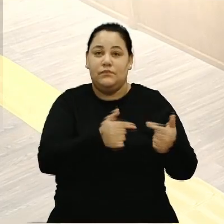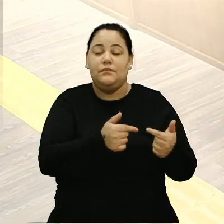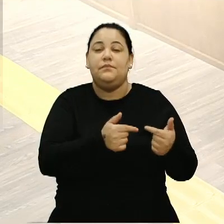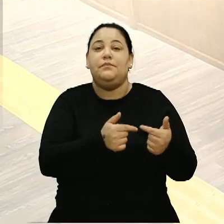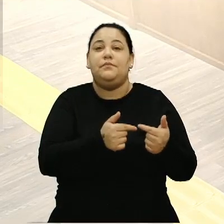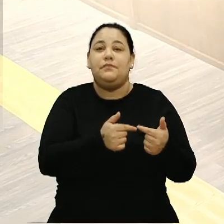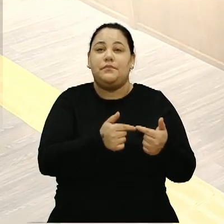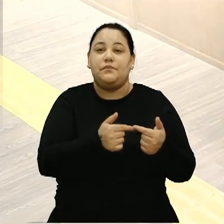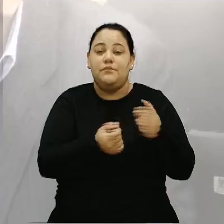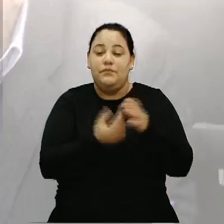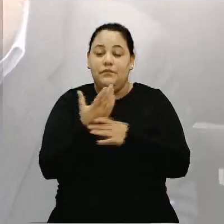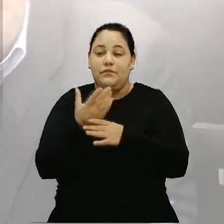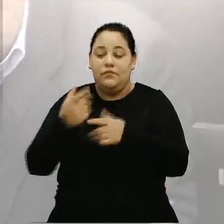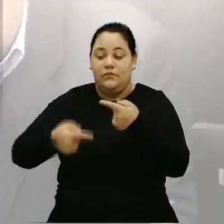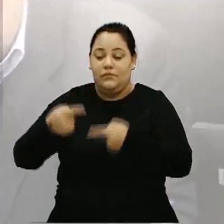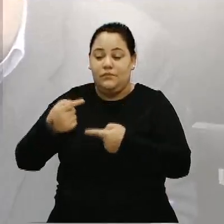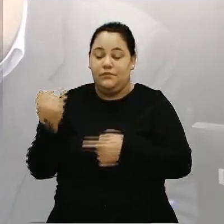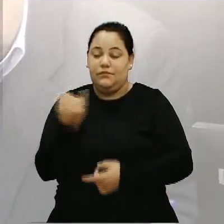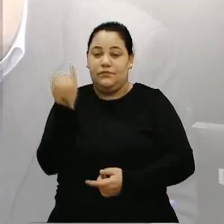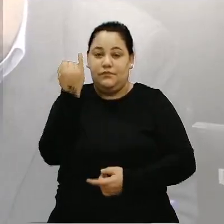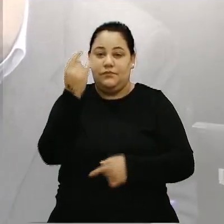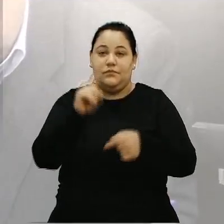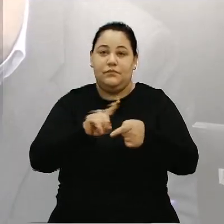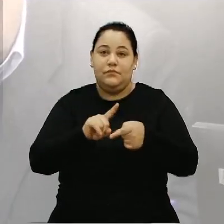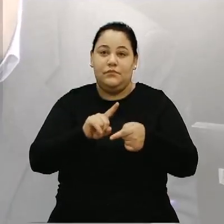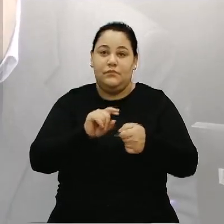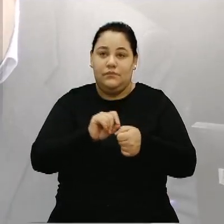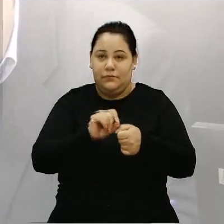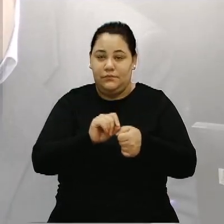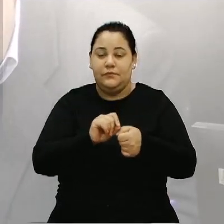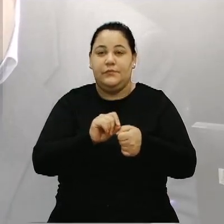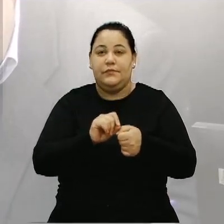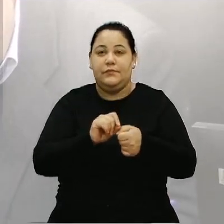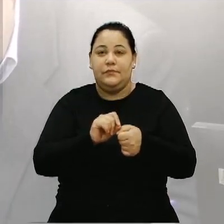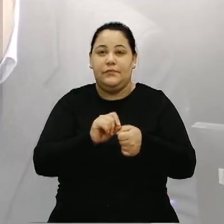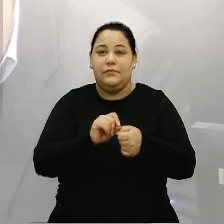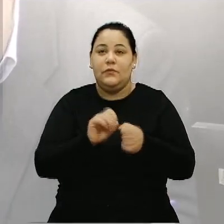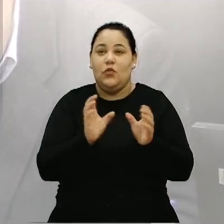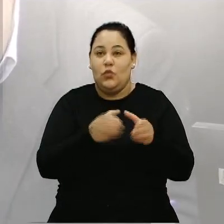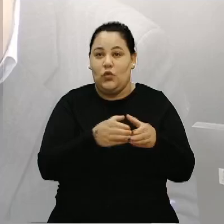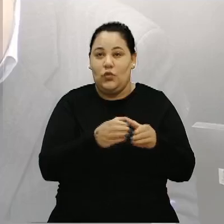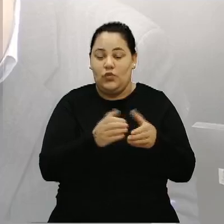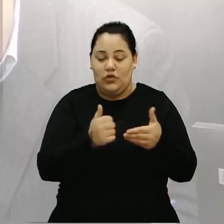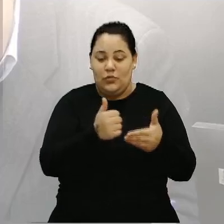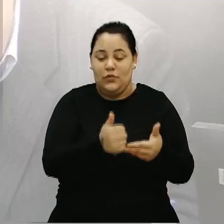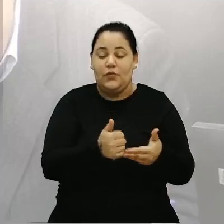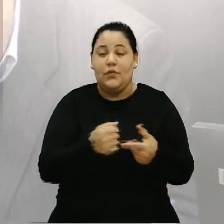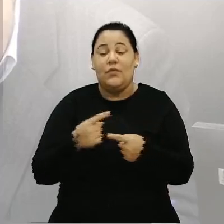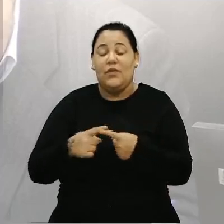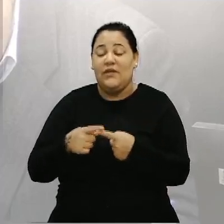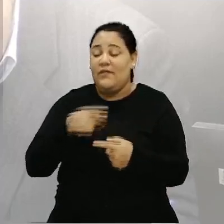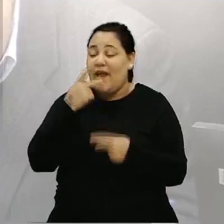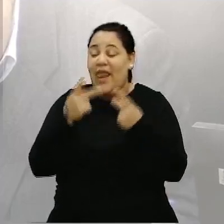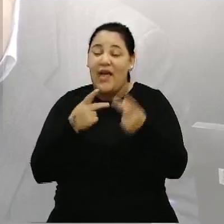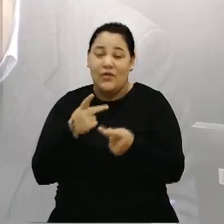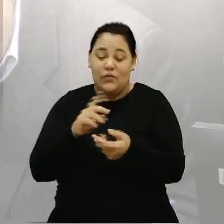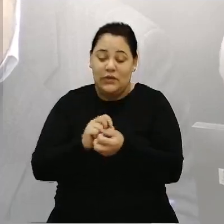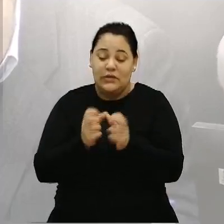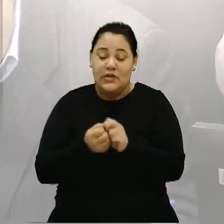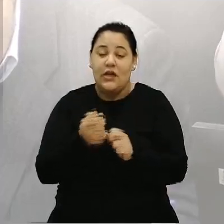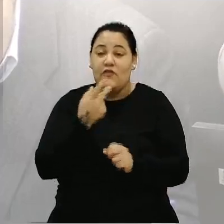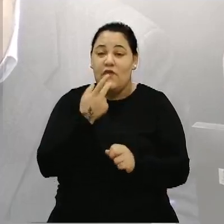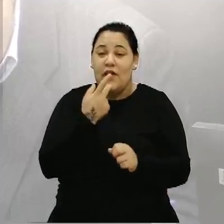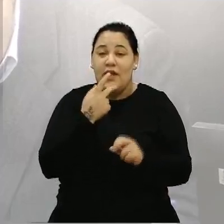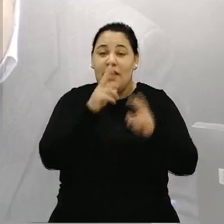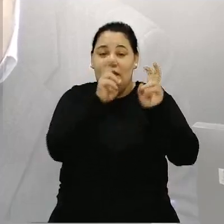esse debate importante, até porque quando a gente fala em artesanato, a gente fala em vários temas